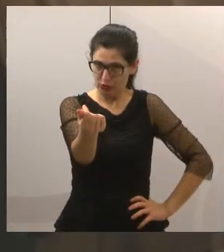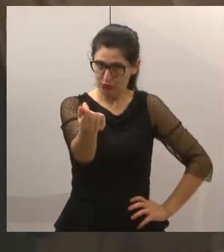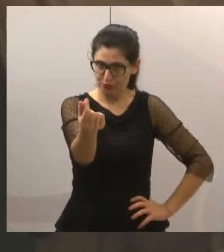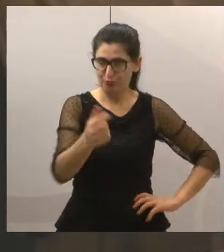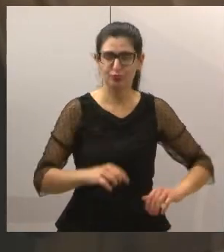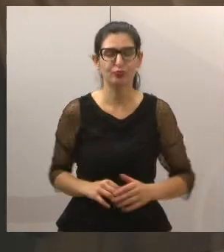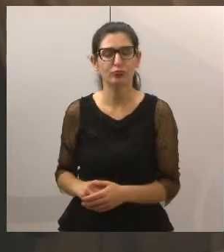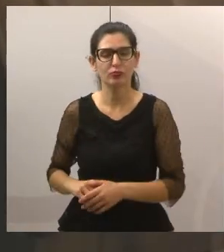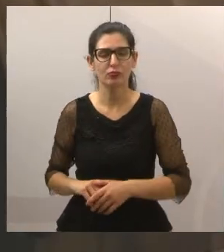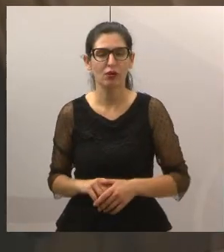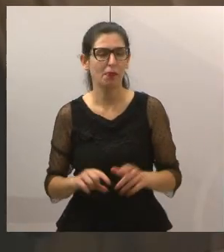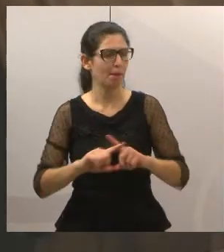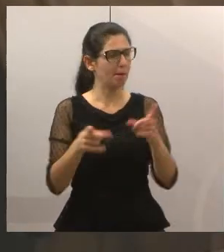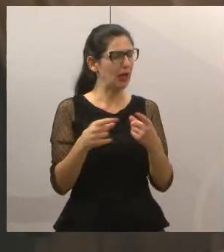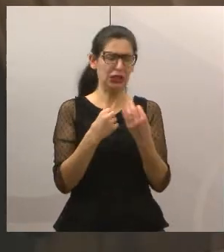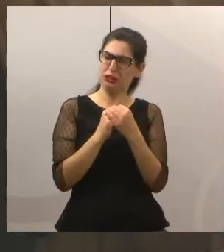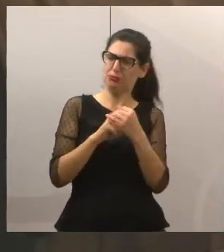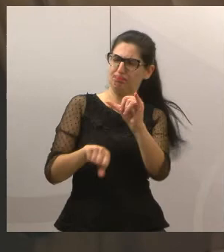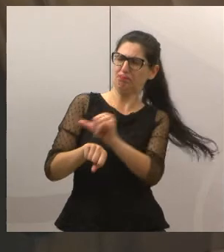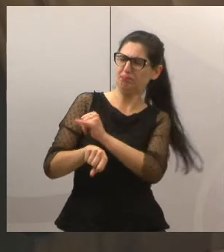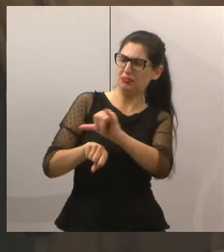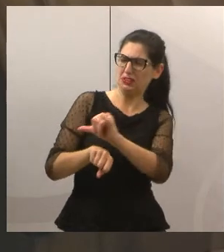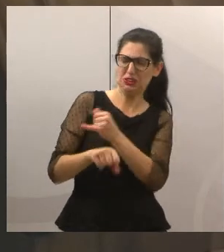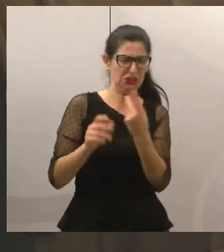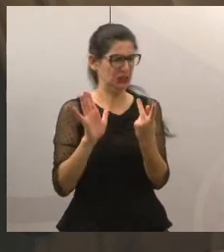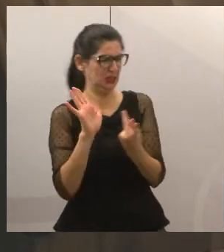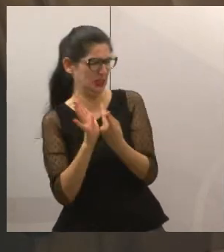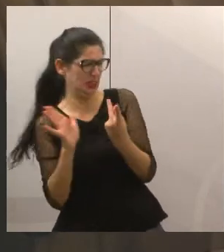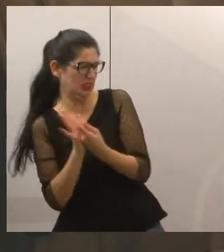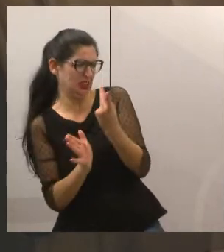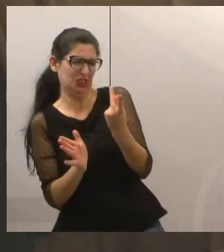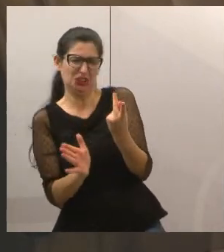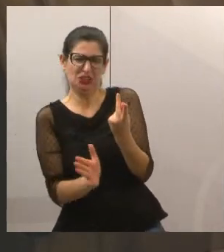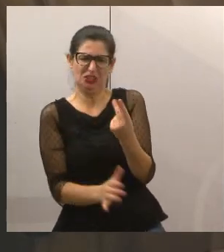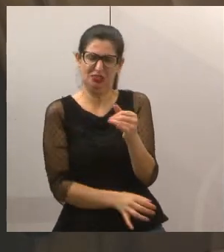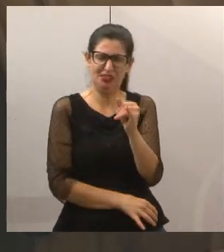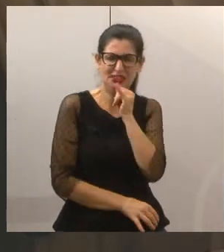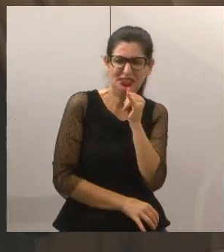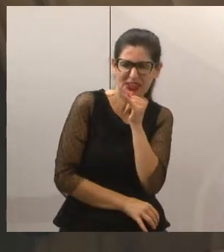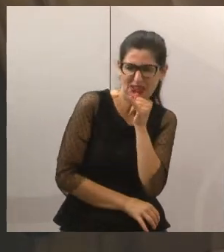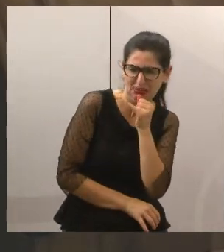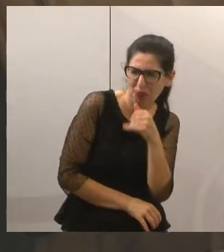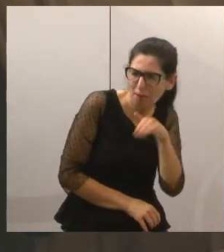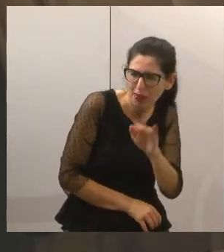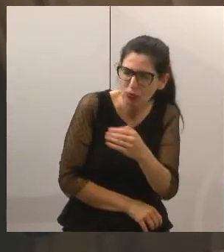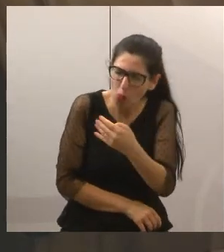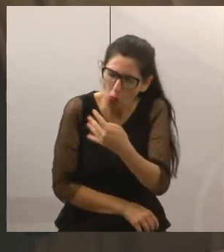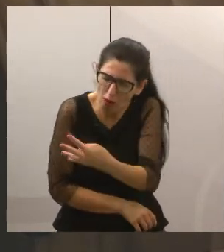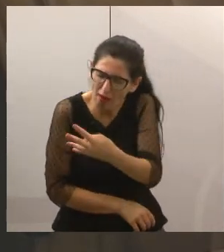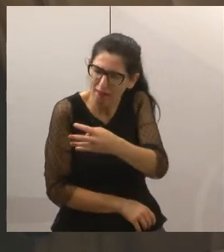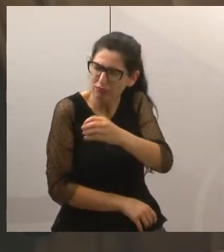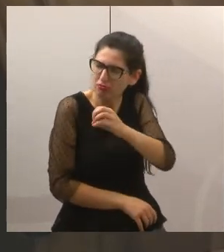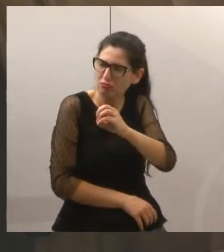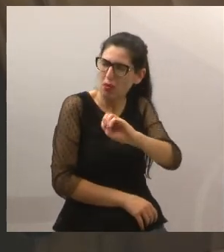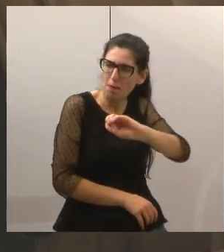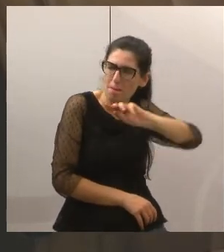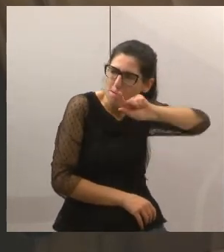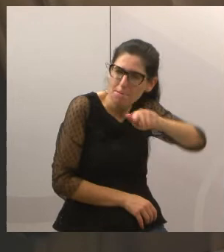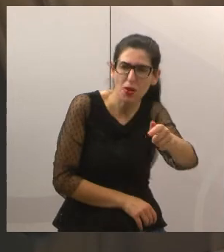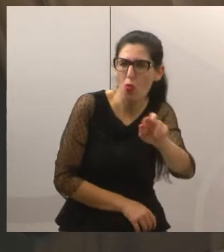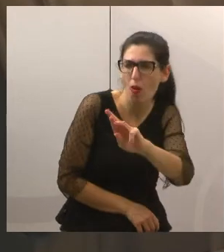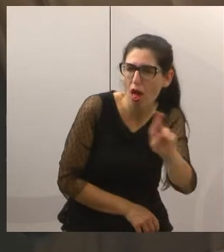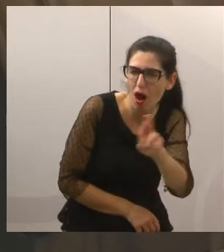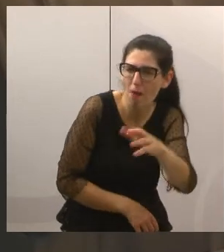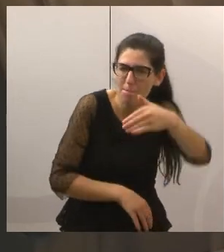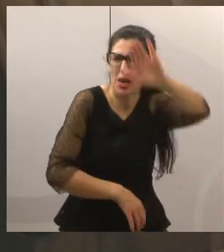bem planejado. Quem passou o valor para a gente, se não me engano, de 40 e poucos mil reais, e não vai ser o